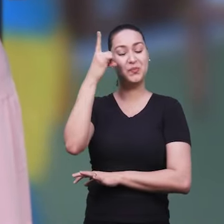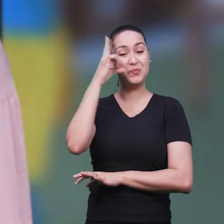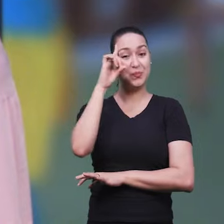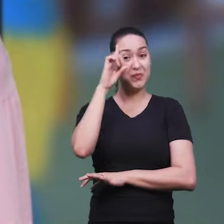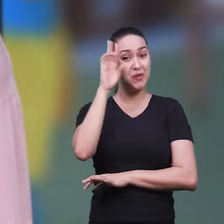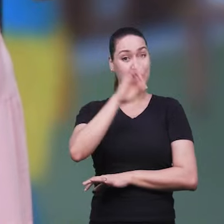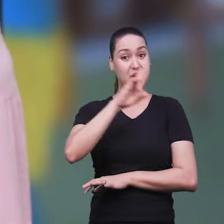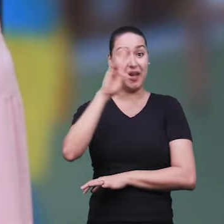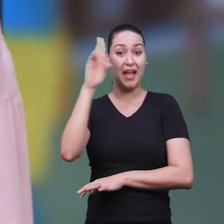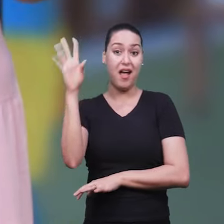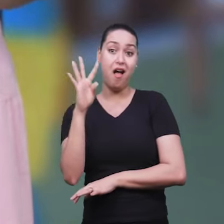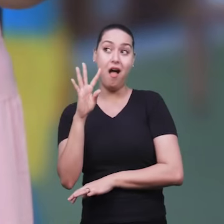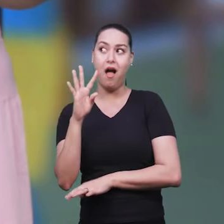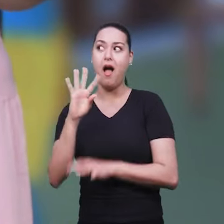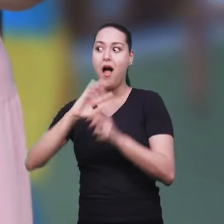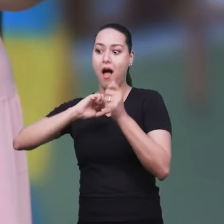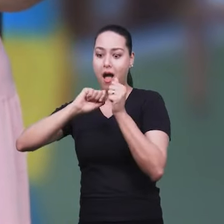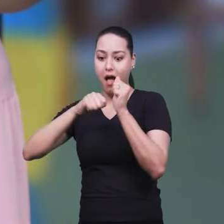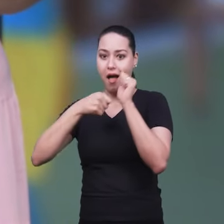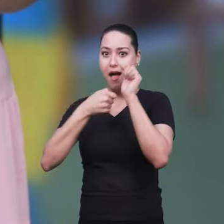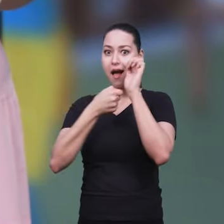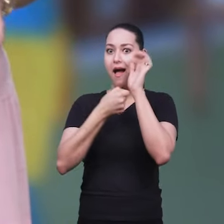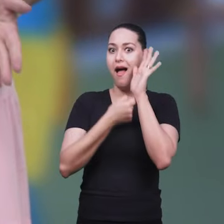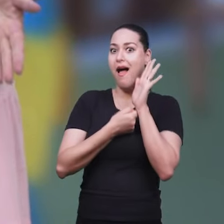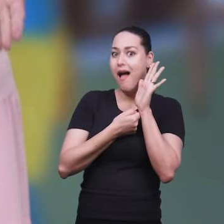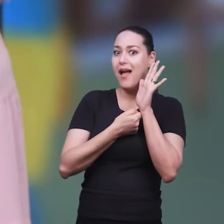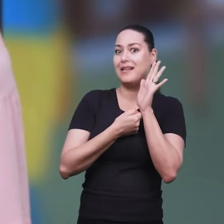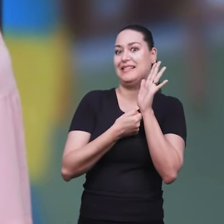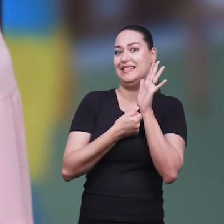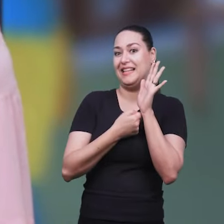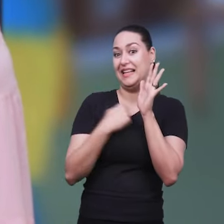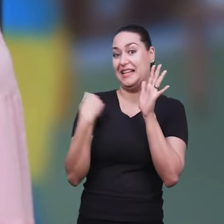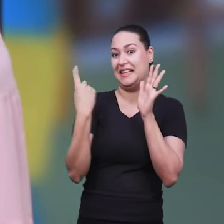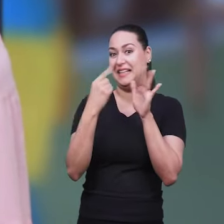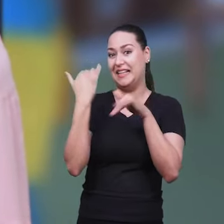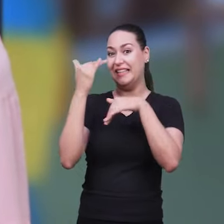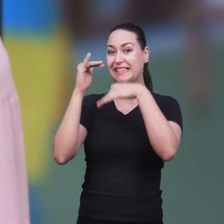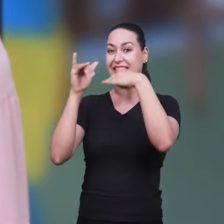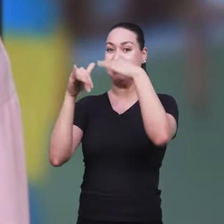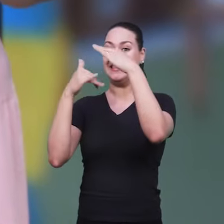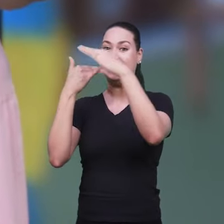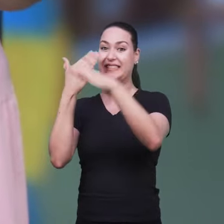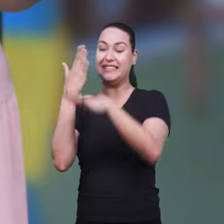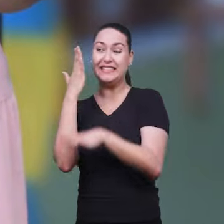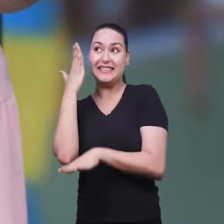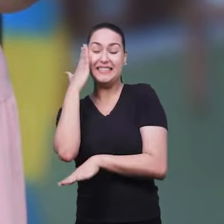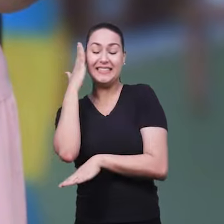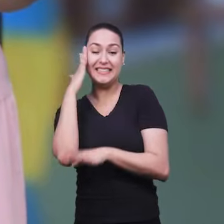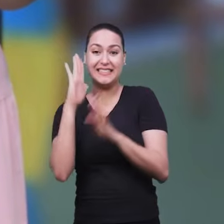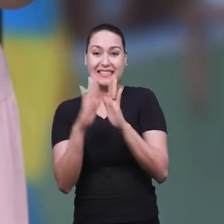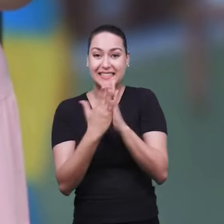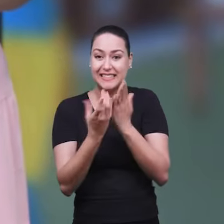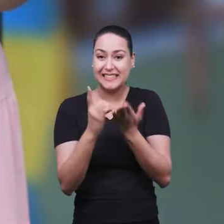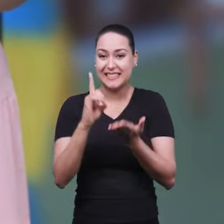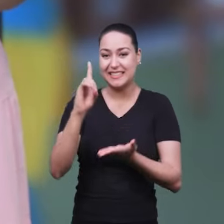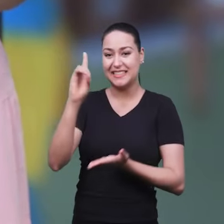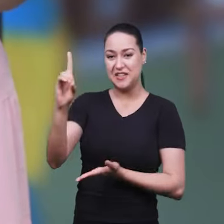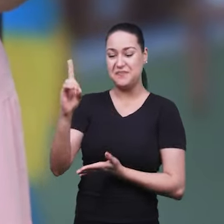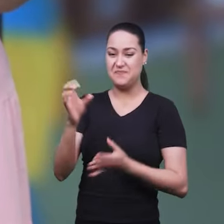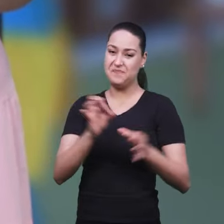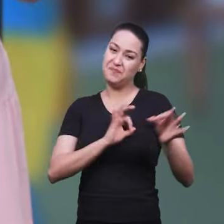Senhor tem nos feito conhecer os seus segredos e assim vamos crescendo no conhecimento da Palavra de Deus e